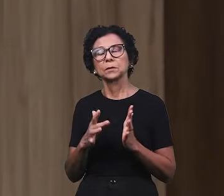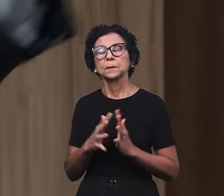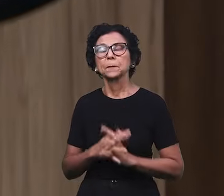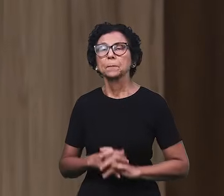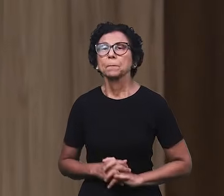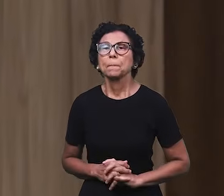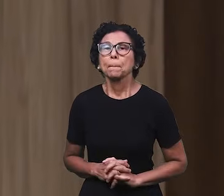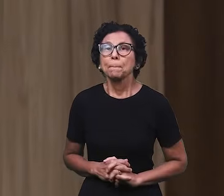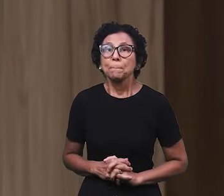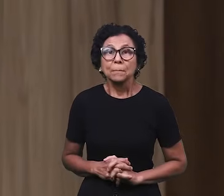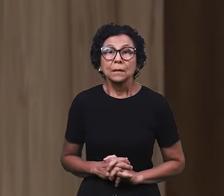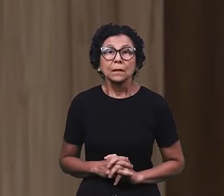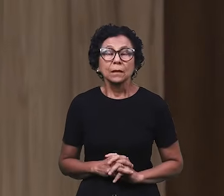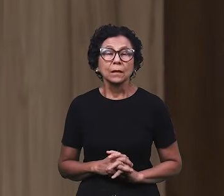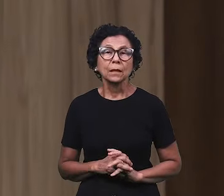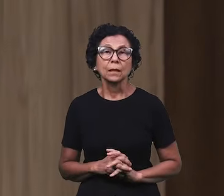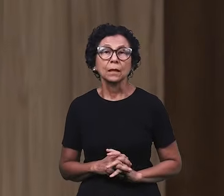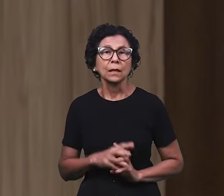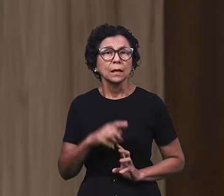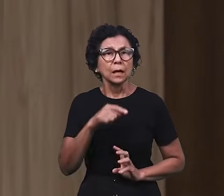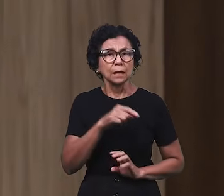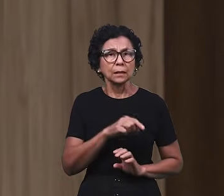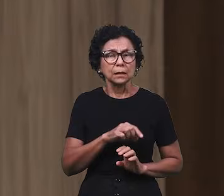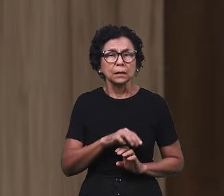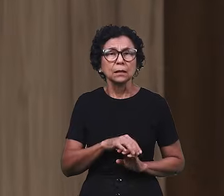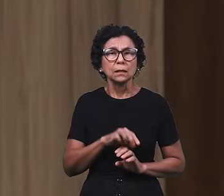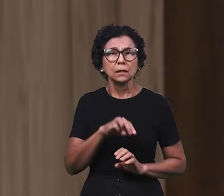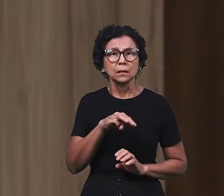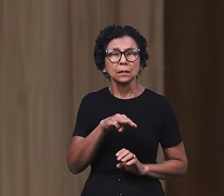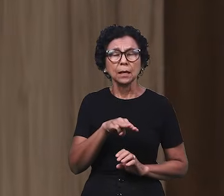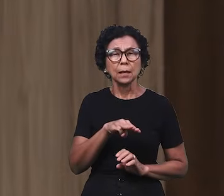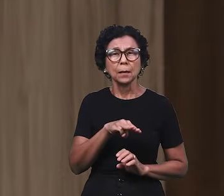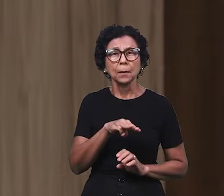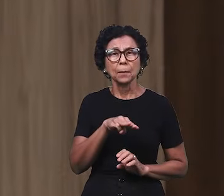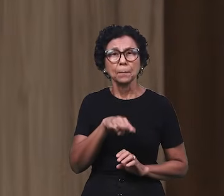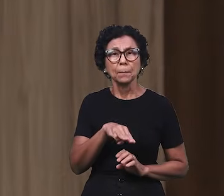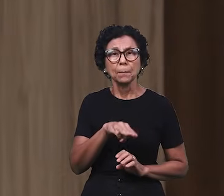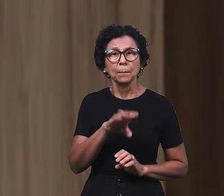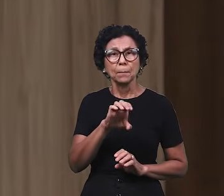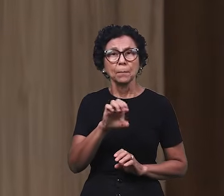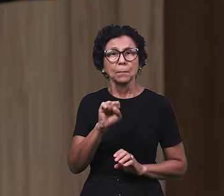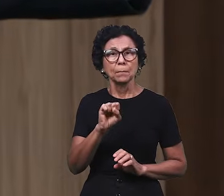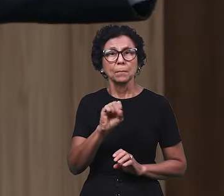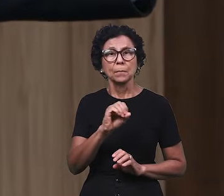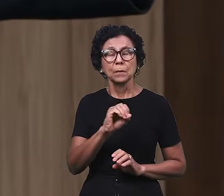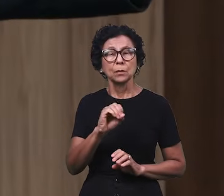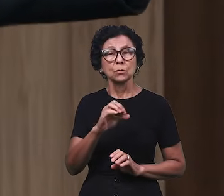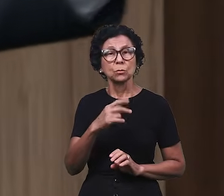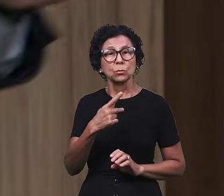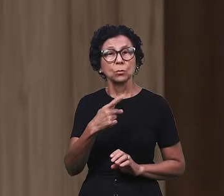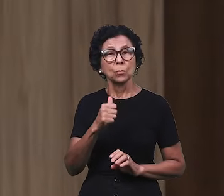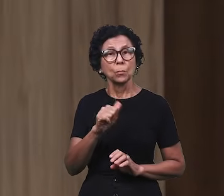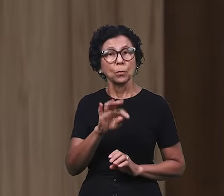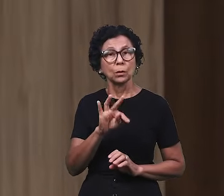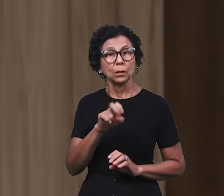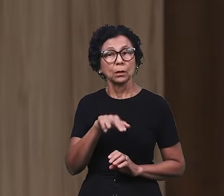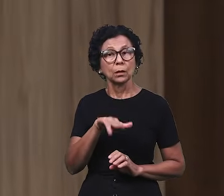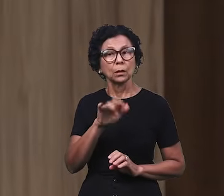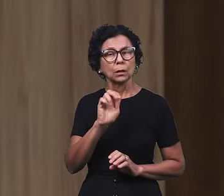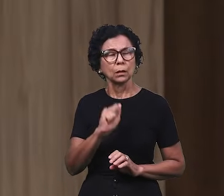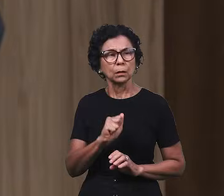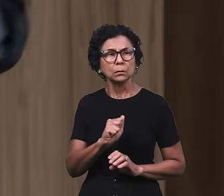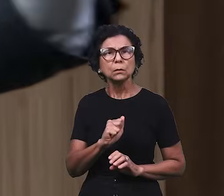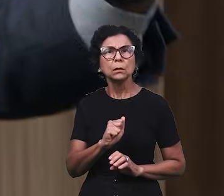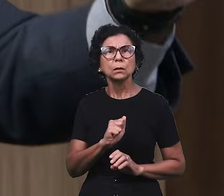Messias. E os magos vieram de tão longe, da Mesopotâmia, da Pérsia, né, até aquela cidade, mas eles que